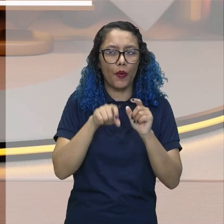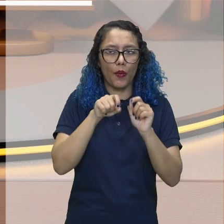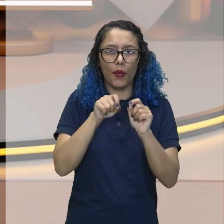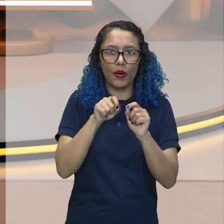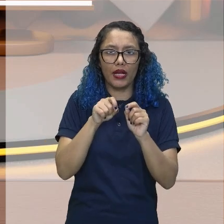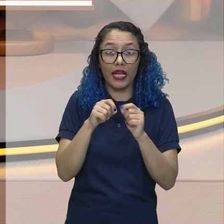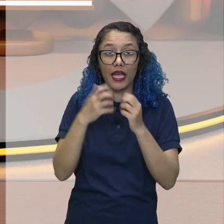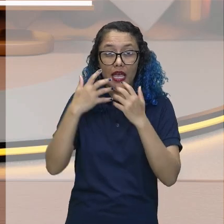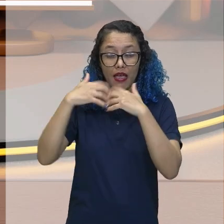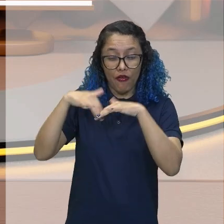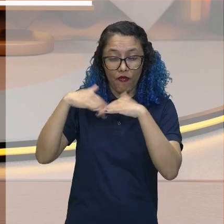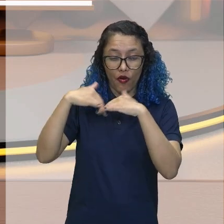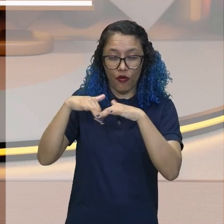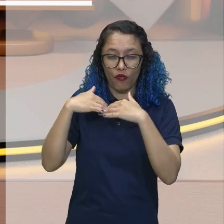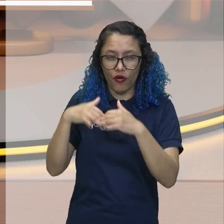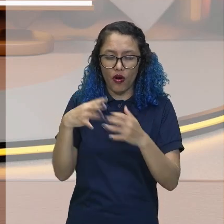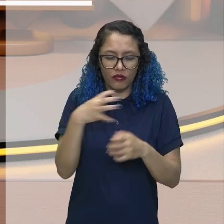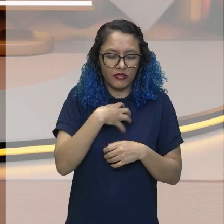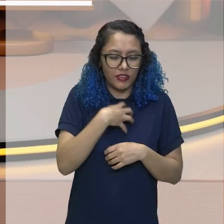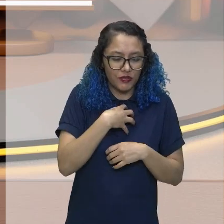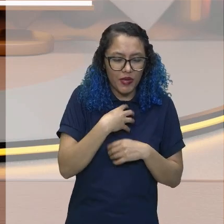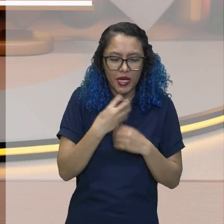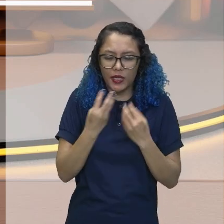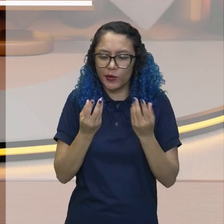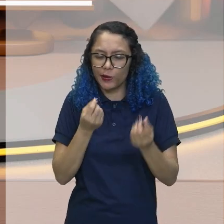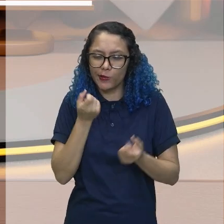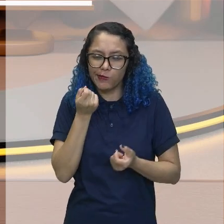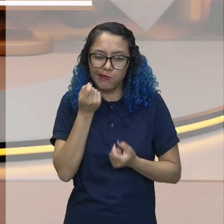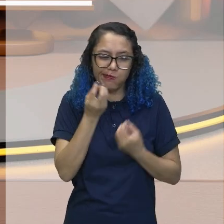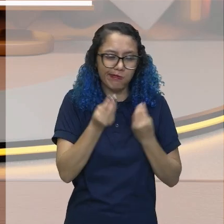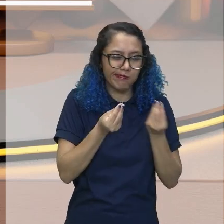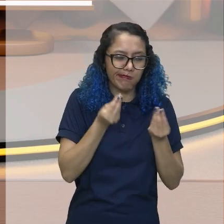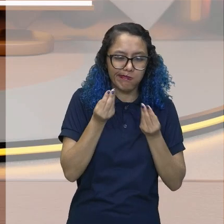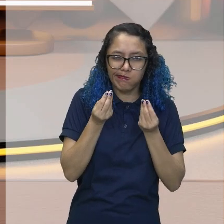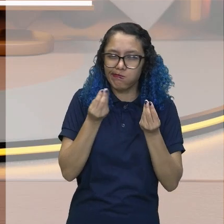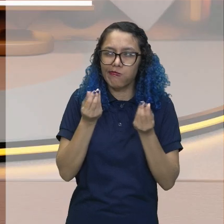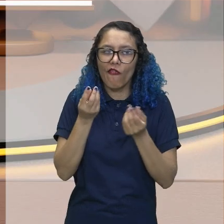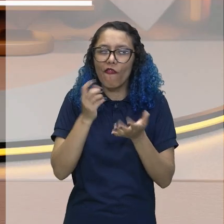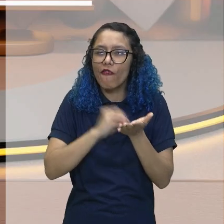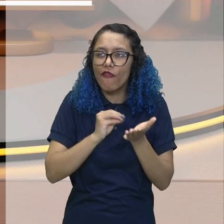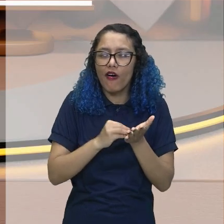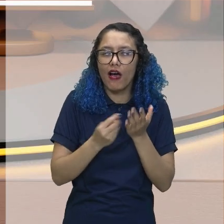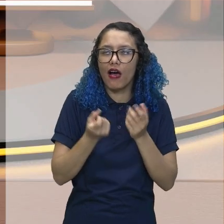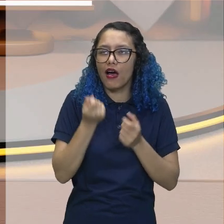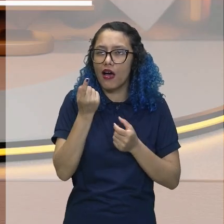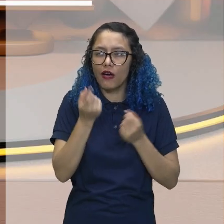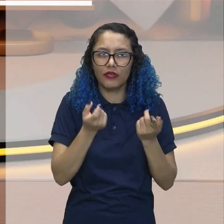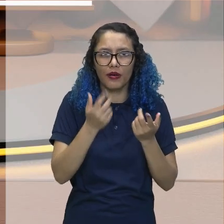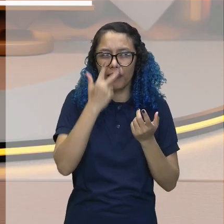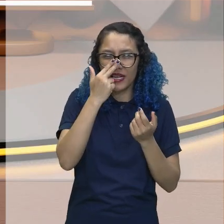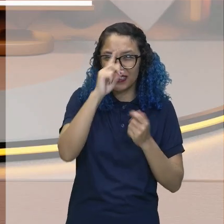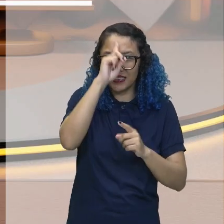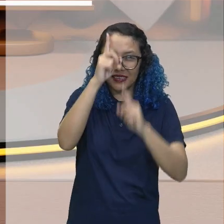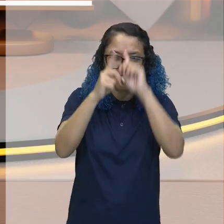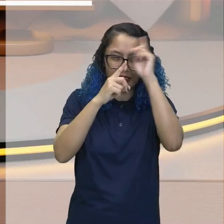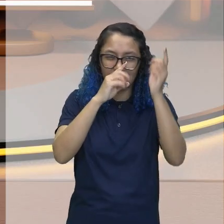que acontece ao seu redor. E aí tira essa criatividade, tira essa